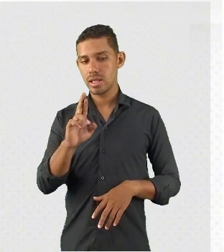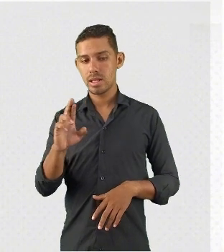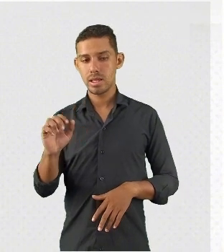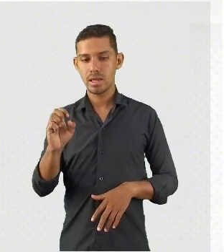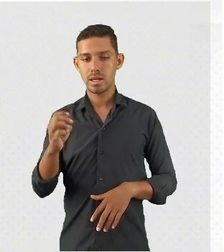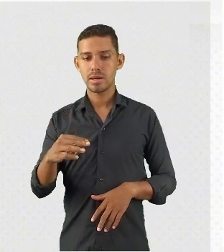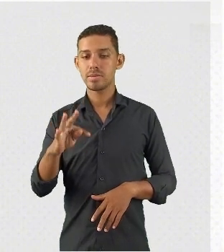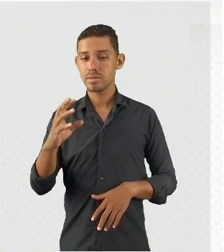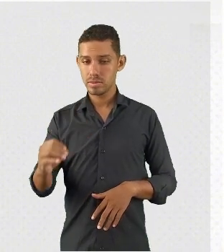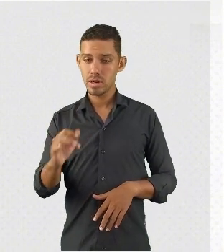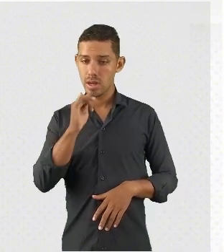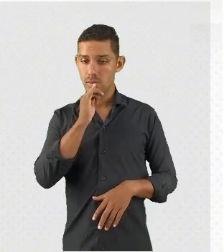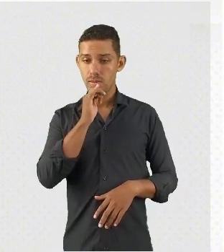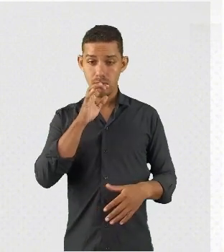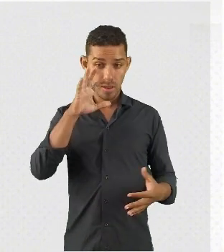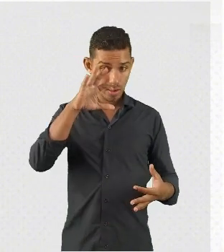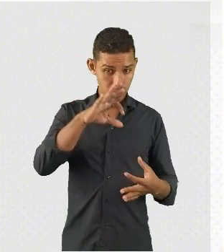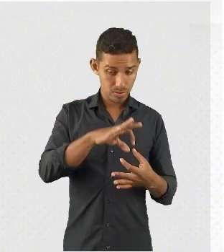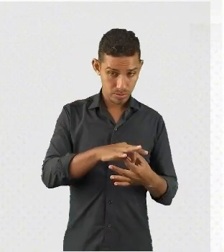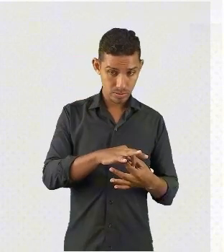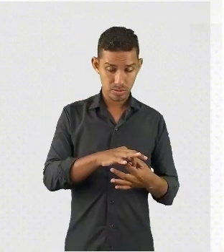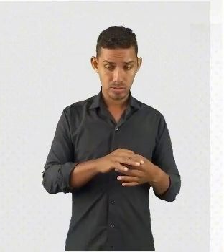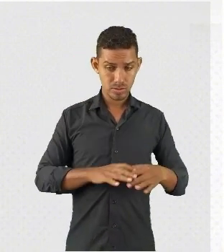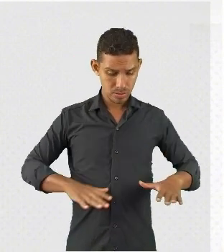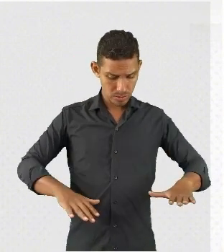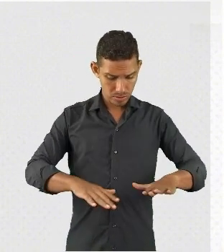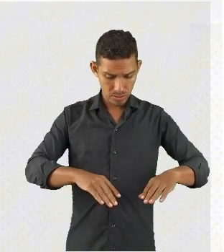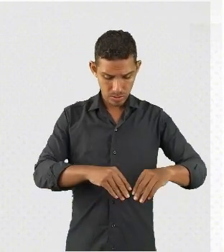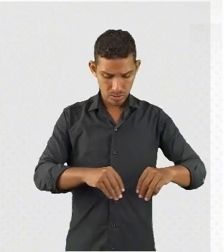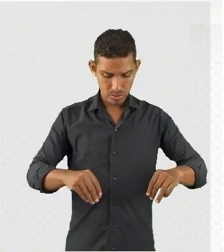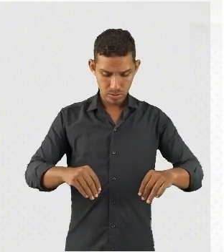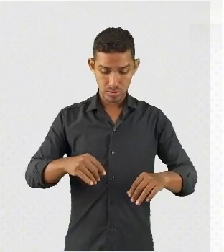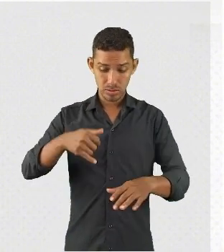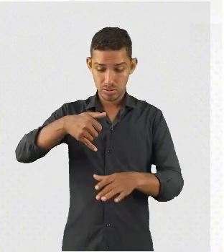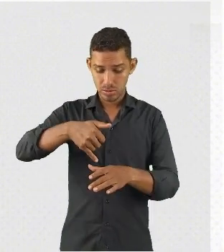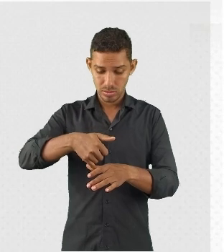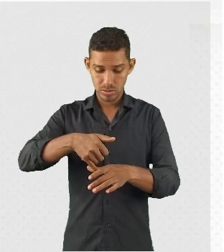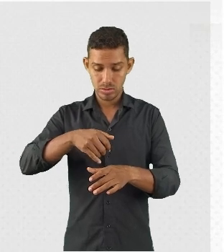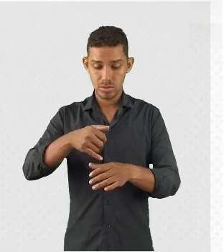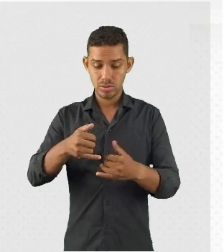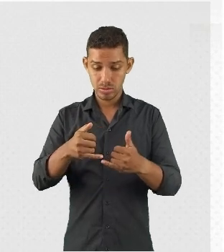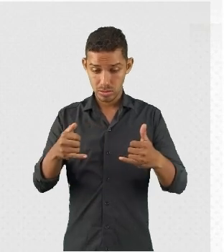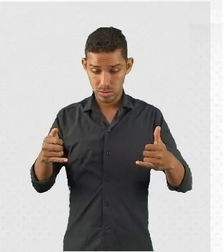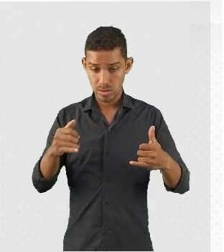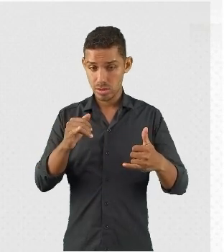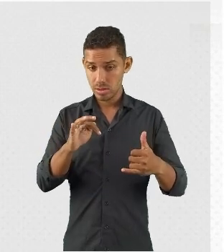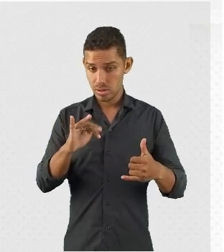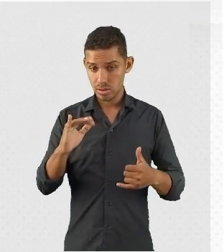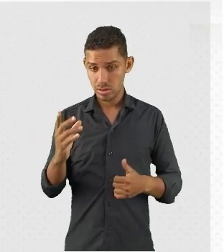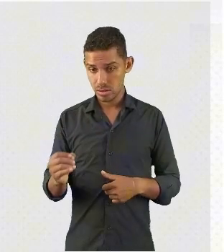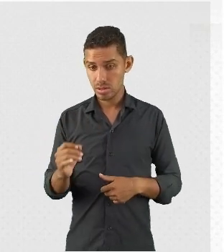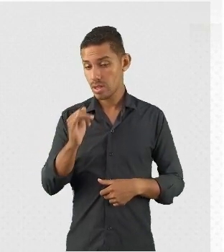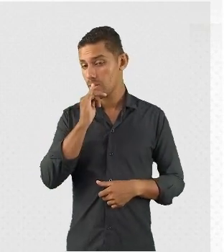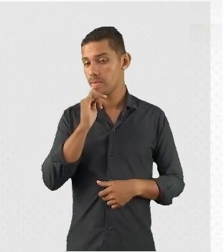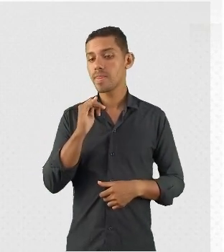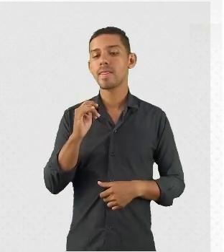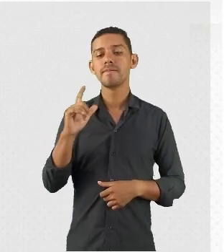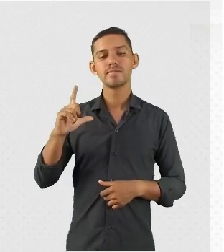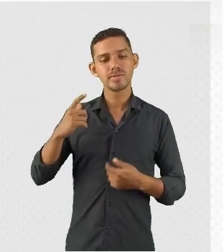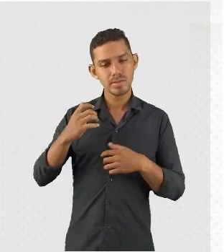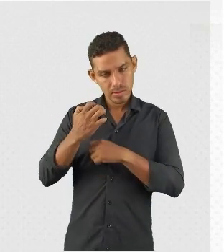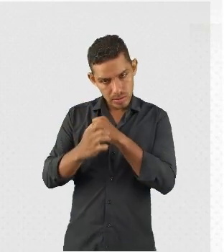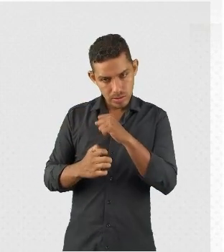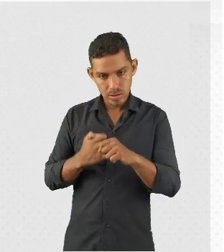induzido à Terra por meio de um fio condutor. Depois de aterrado, os elétrons presentes no corpo